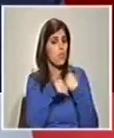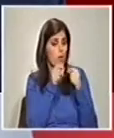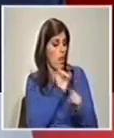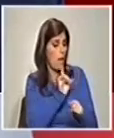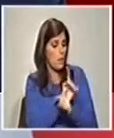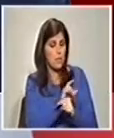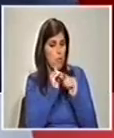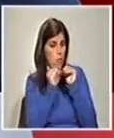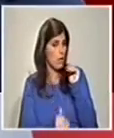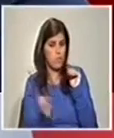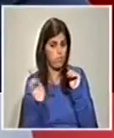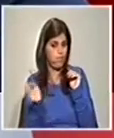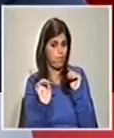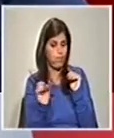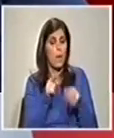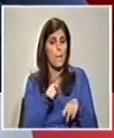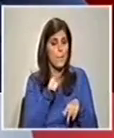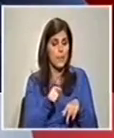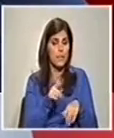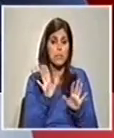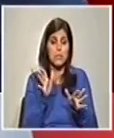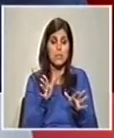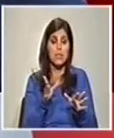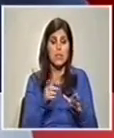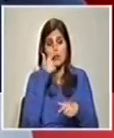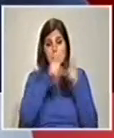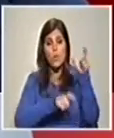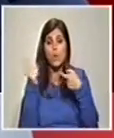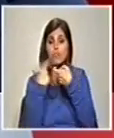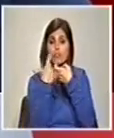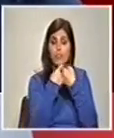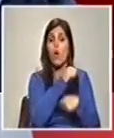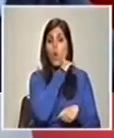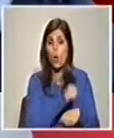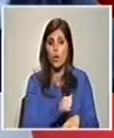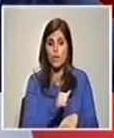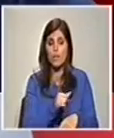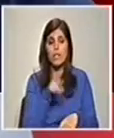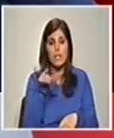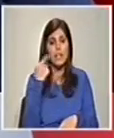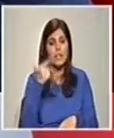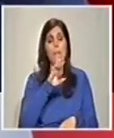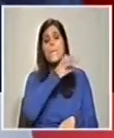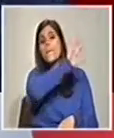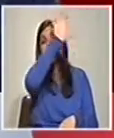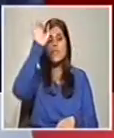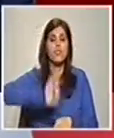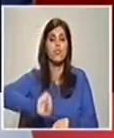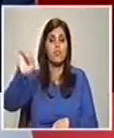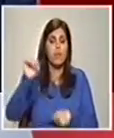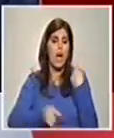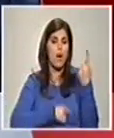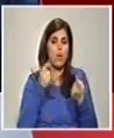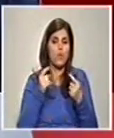para isso eu também preciso que os acionistas estejam de acordo. E quando vamos ver os acionistas, eles também têm nos seus países, alguns deles